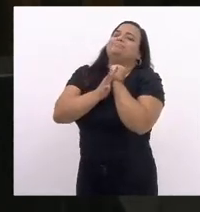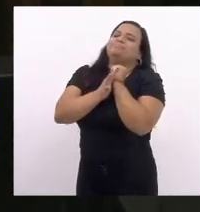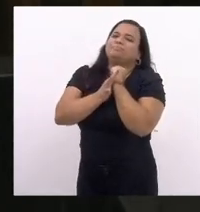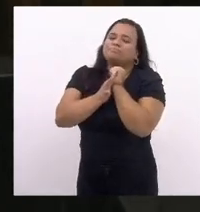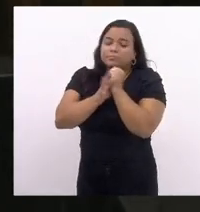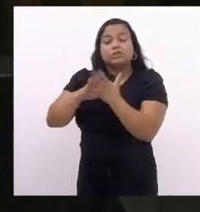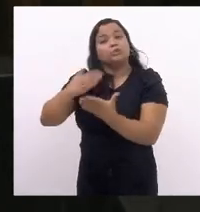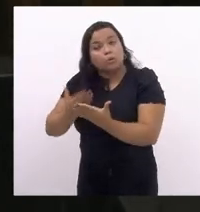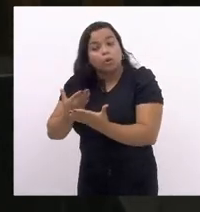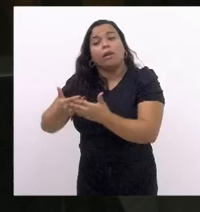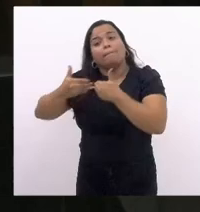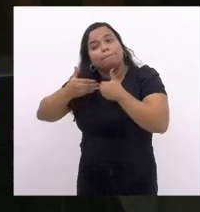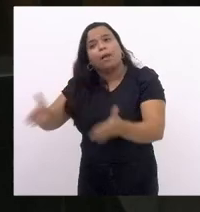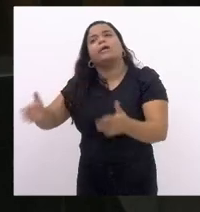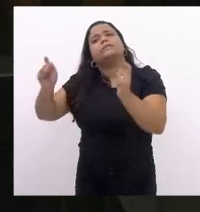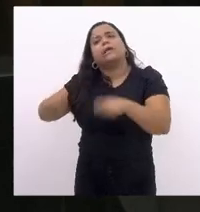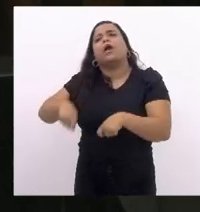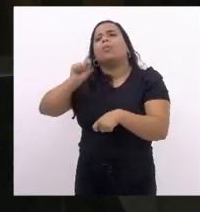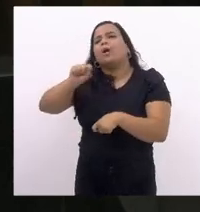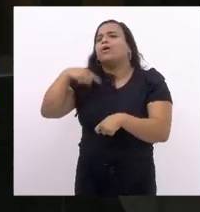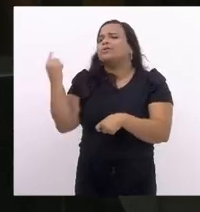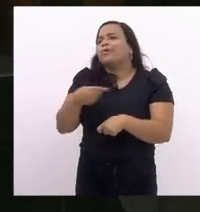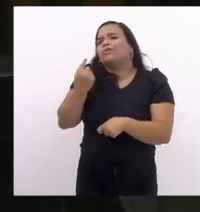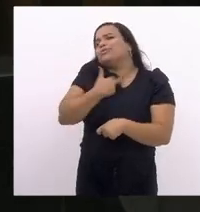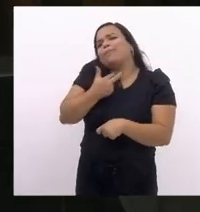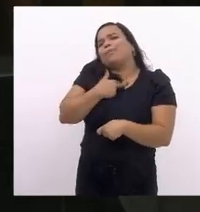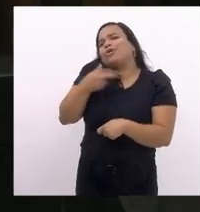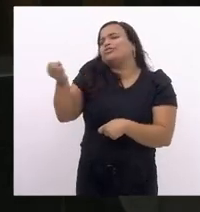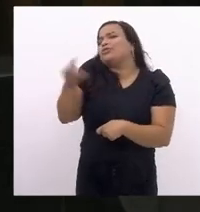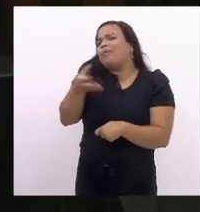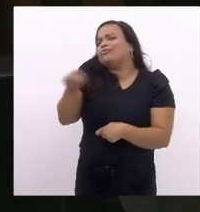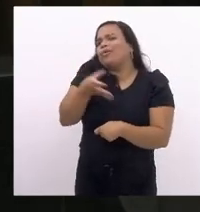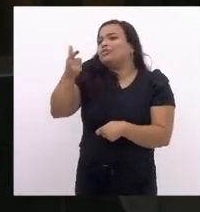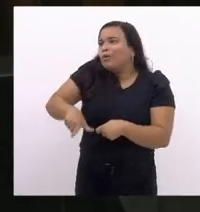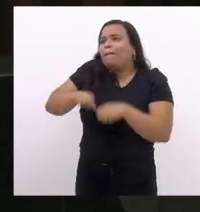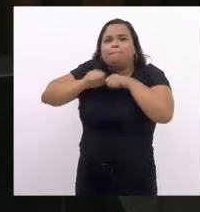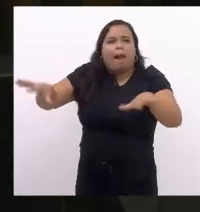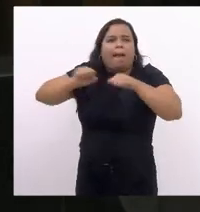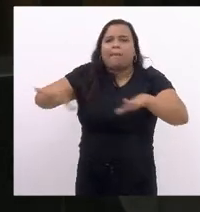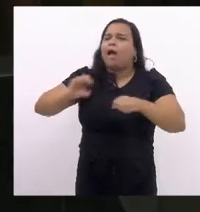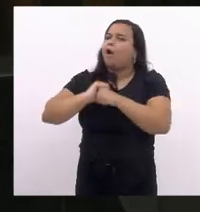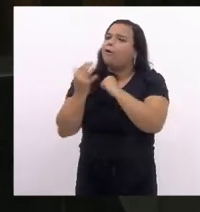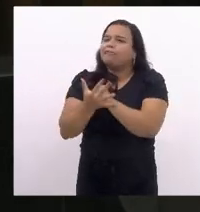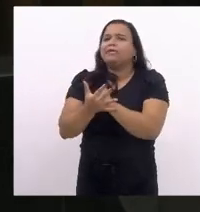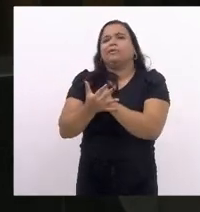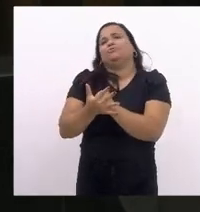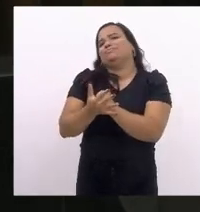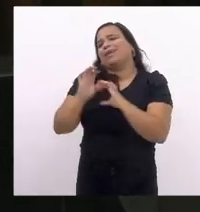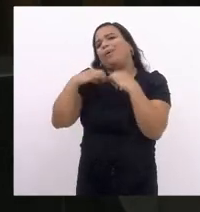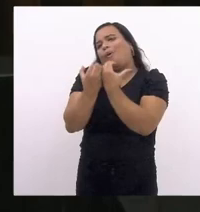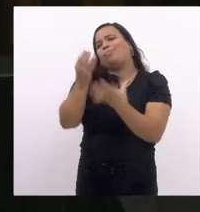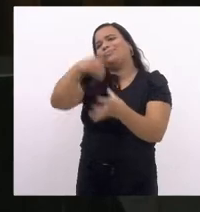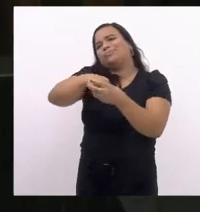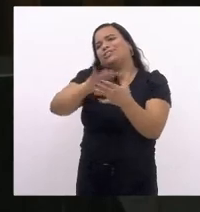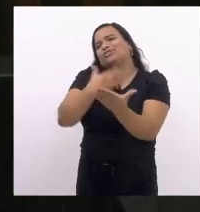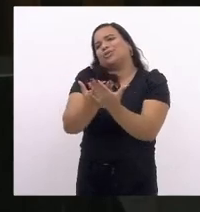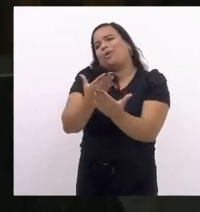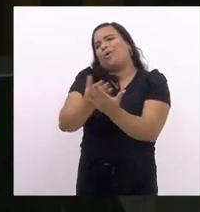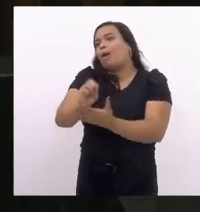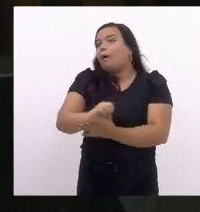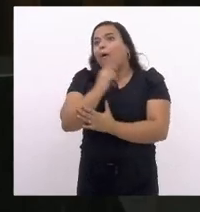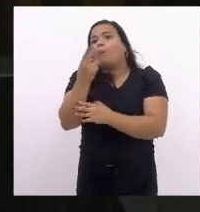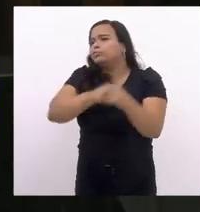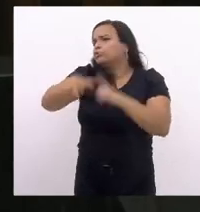escolas fiquem abertas, nós não podemos ter novos surtos de Covid na comunidade escolar ou mesmo no conjunto